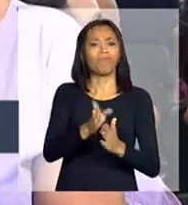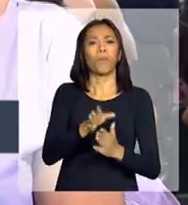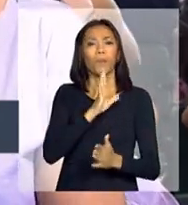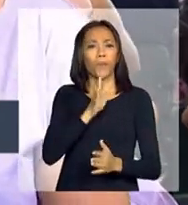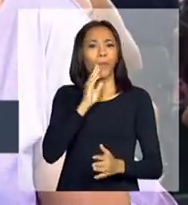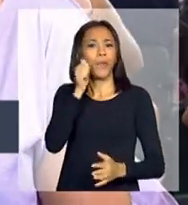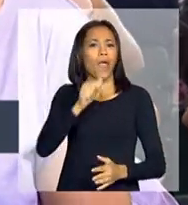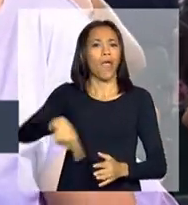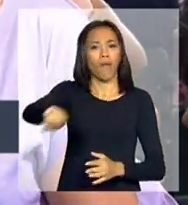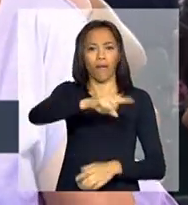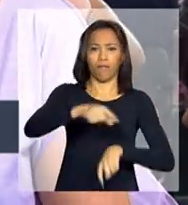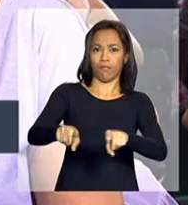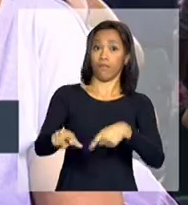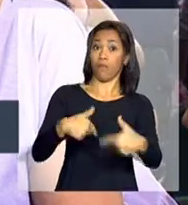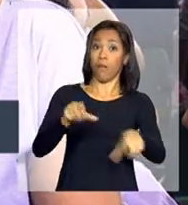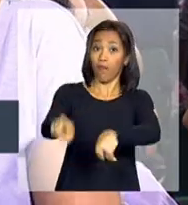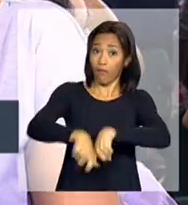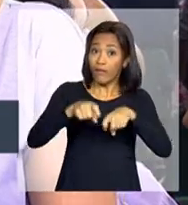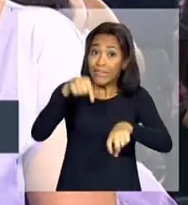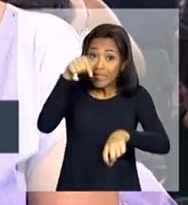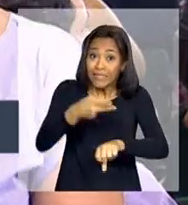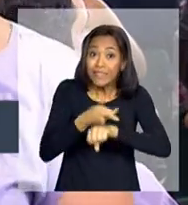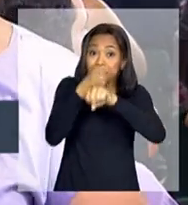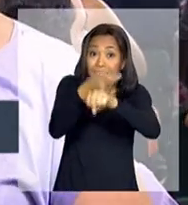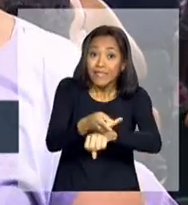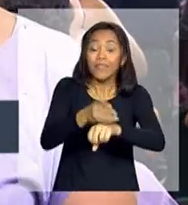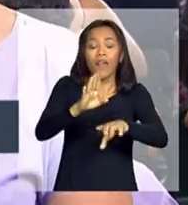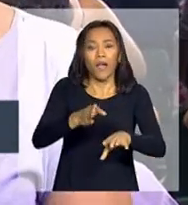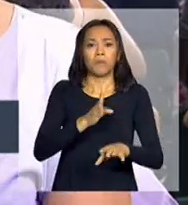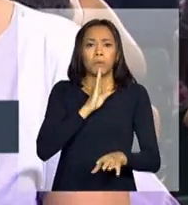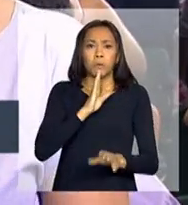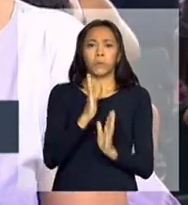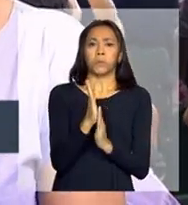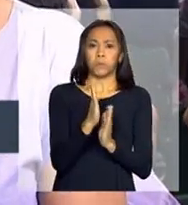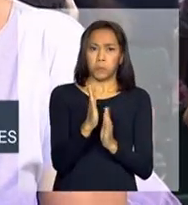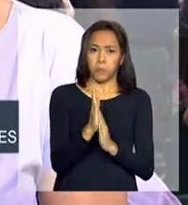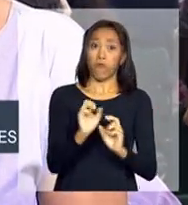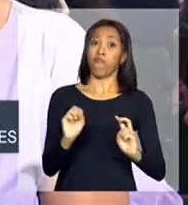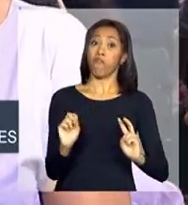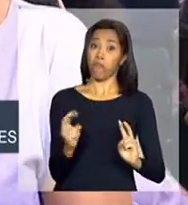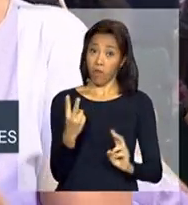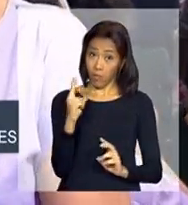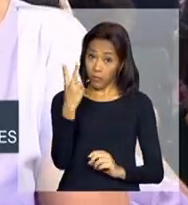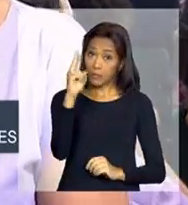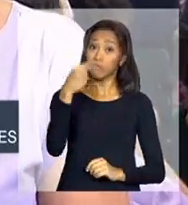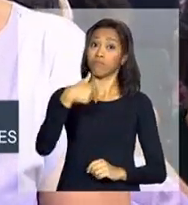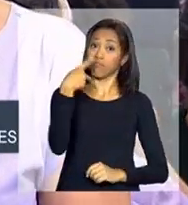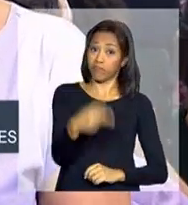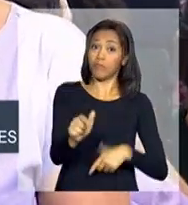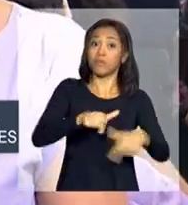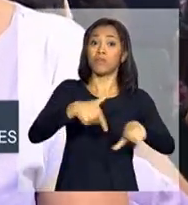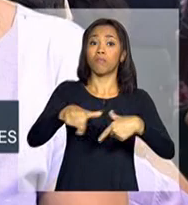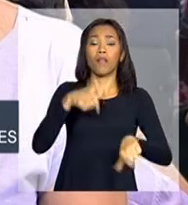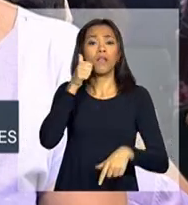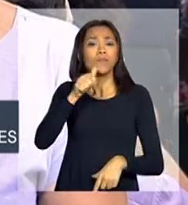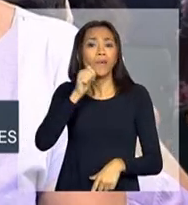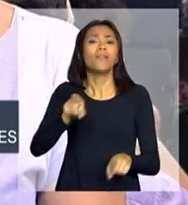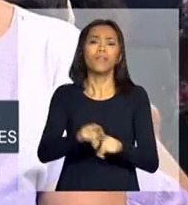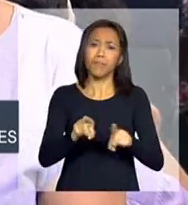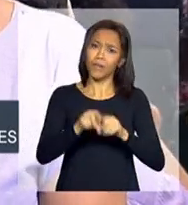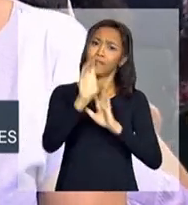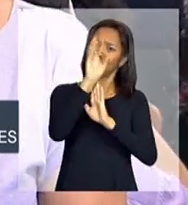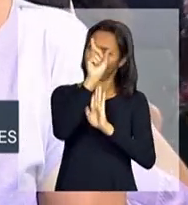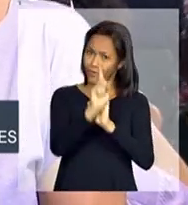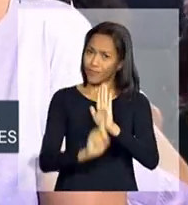rurais, isto só traz reconhecimento, isso só traz valorização do trabalho das mulheres, da cidadania das